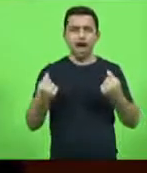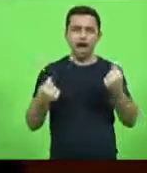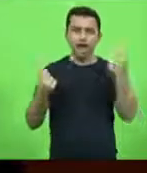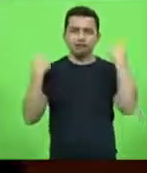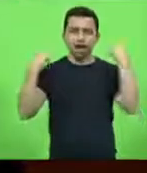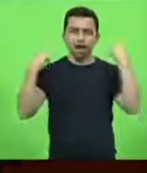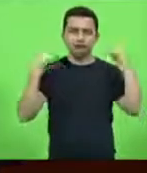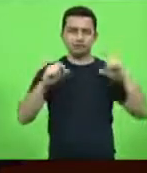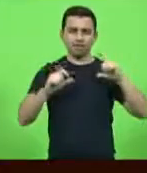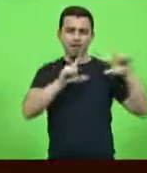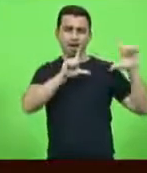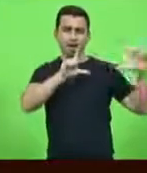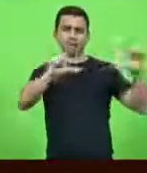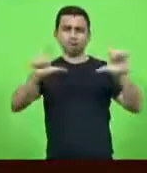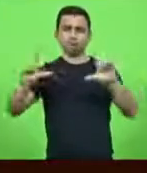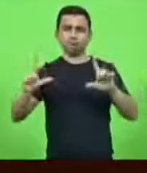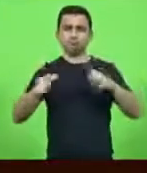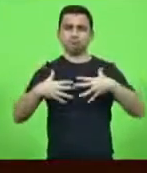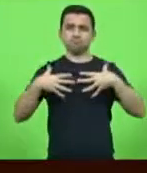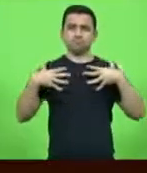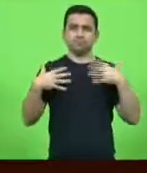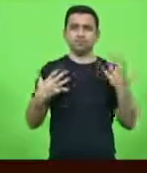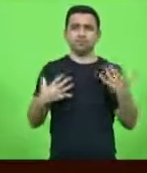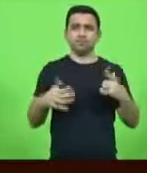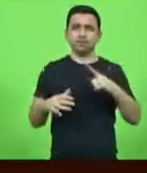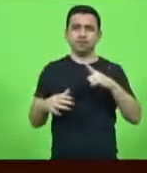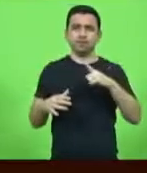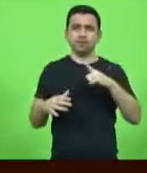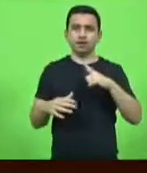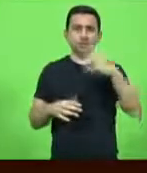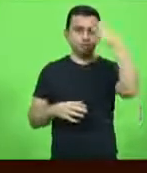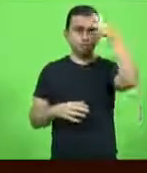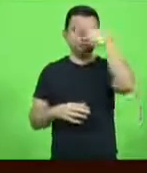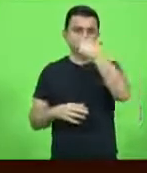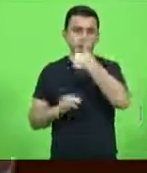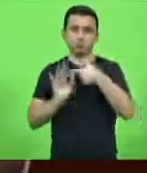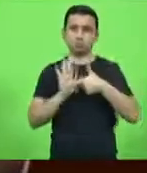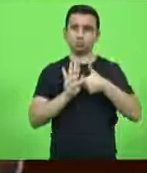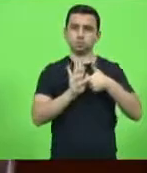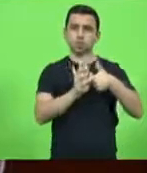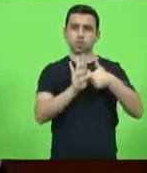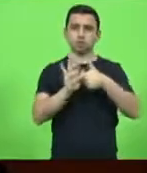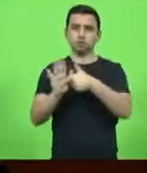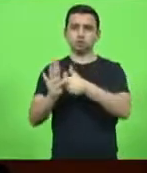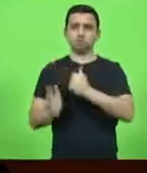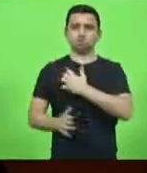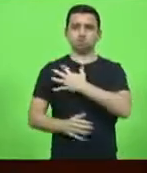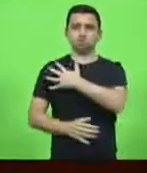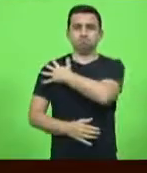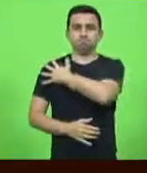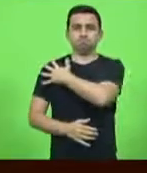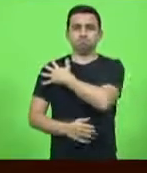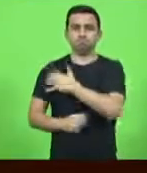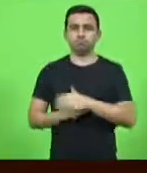aparecendo em forma de focada pegaram aquela lente bonita e deixa em primeiro plano Comandante